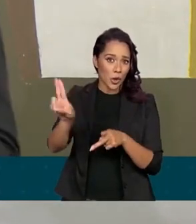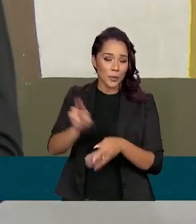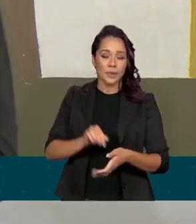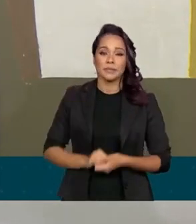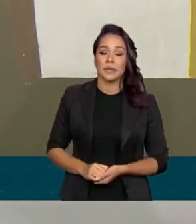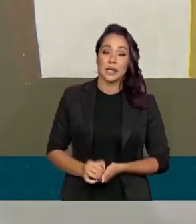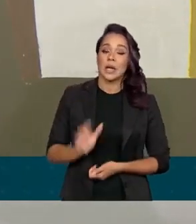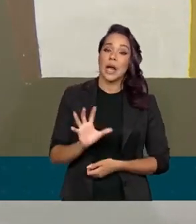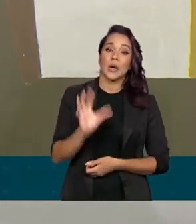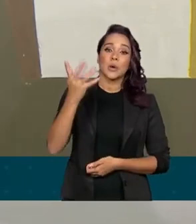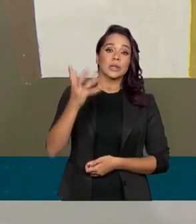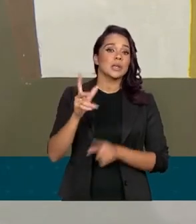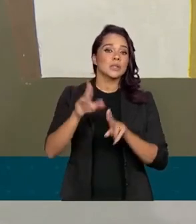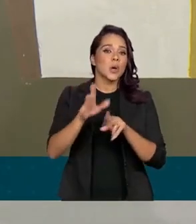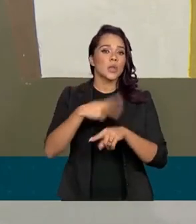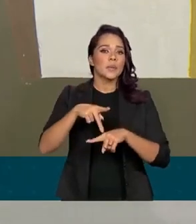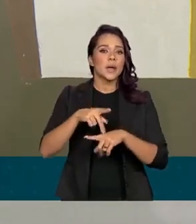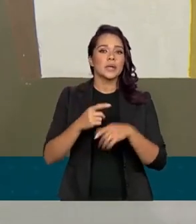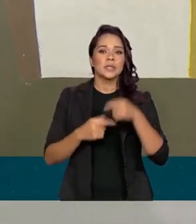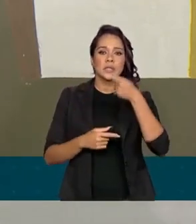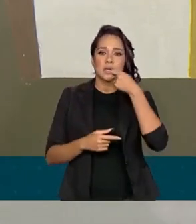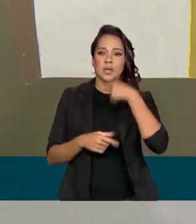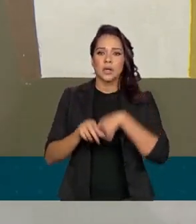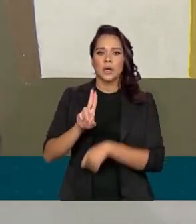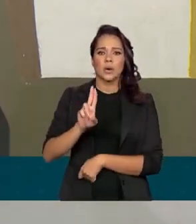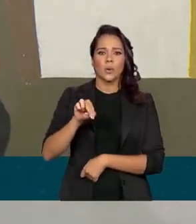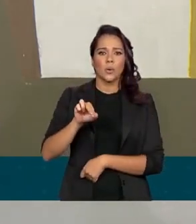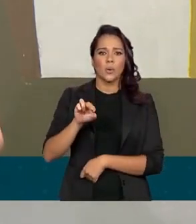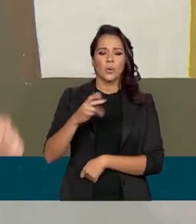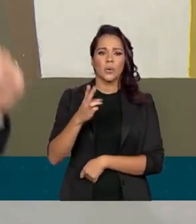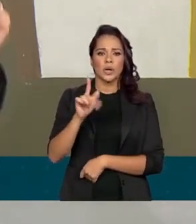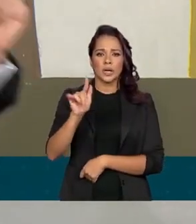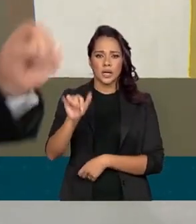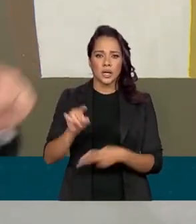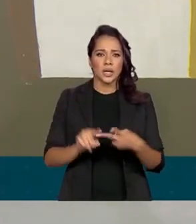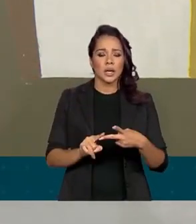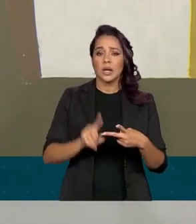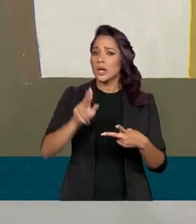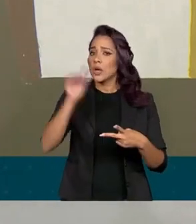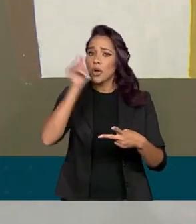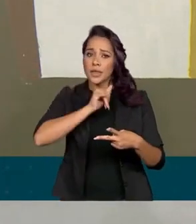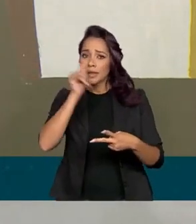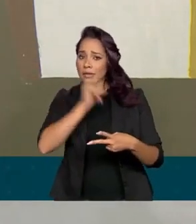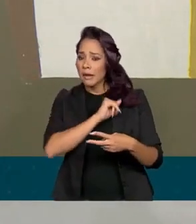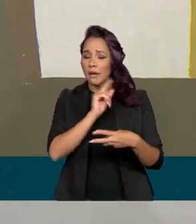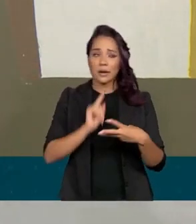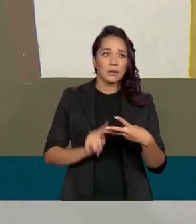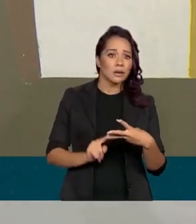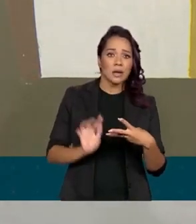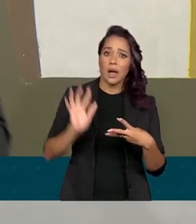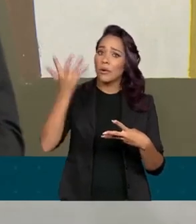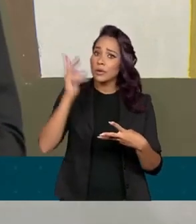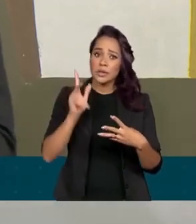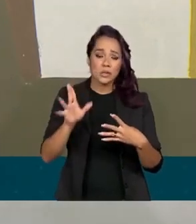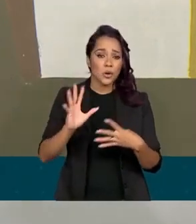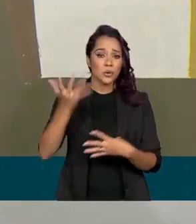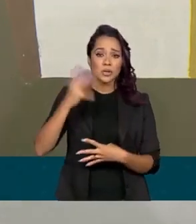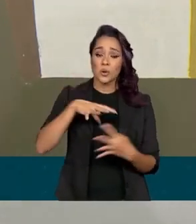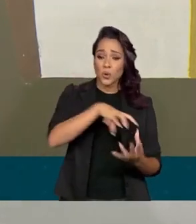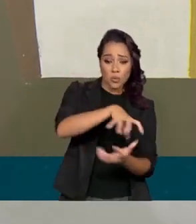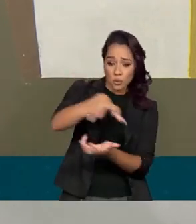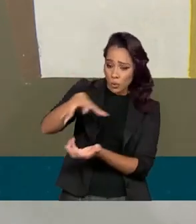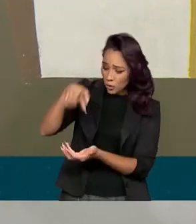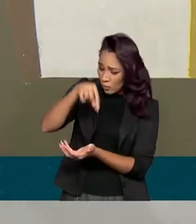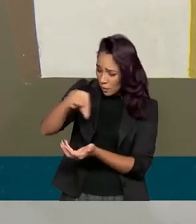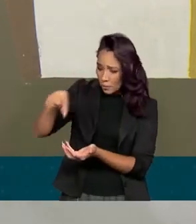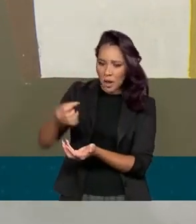acontece o que aconteceu na Hungria, acontece o que aconteceu na Itália, e acontece no mundo inteiro